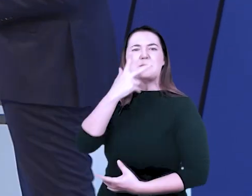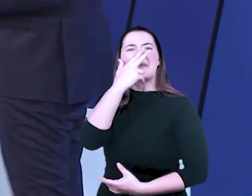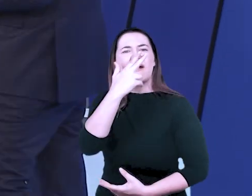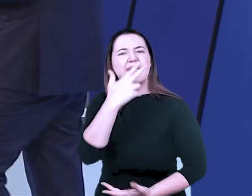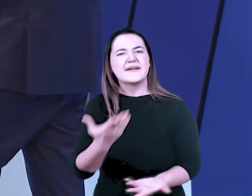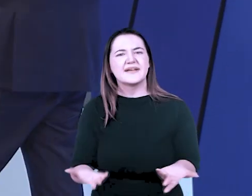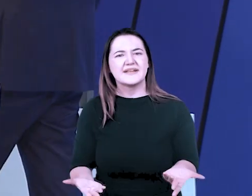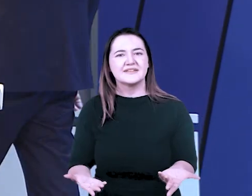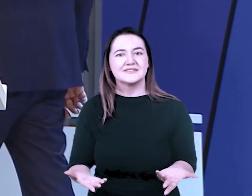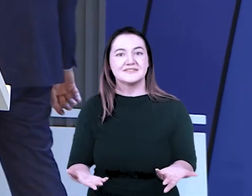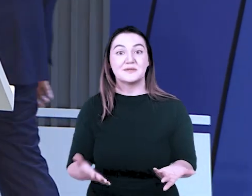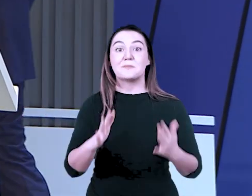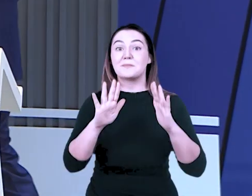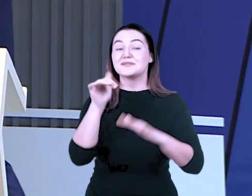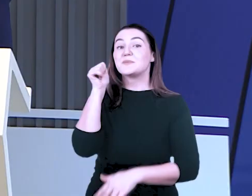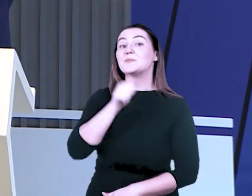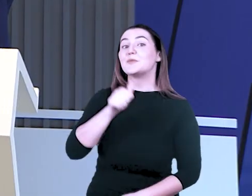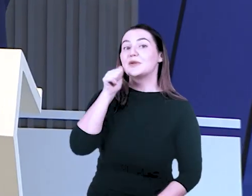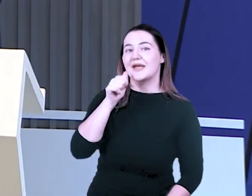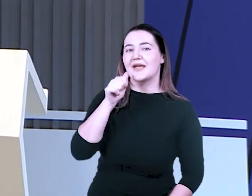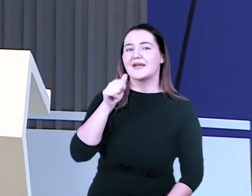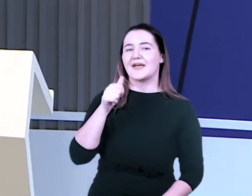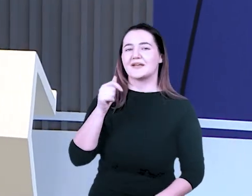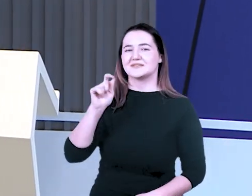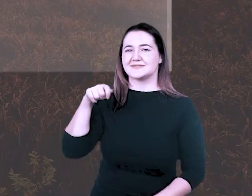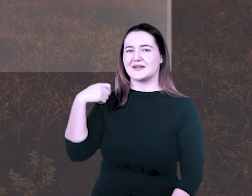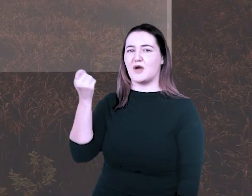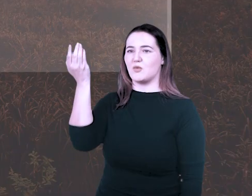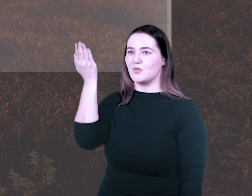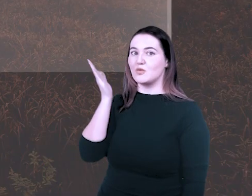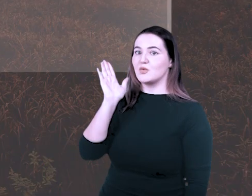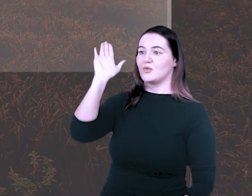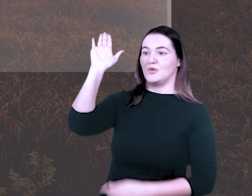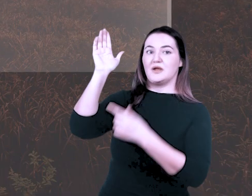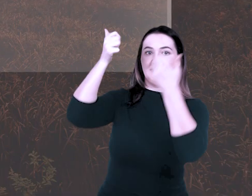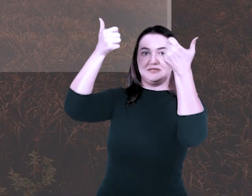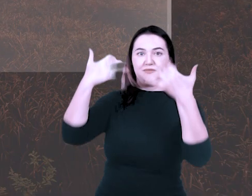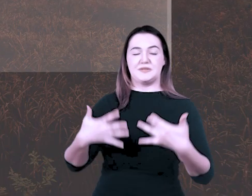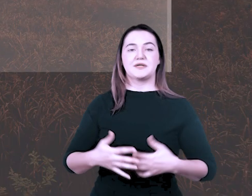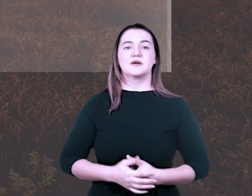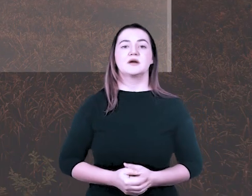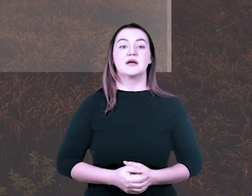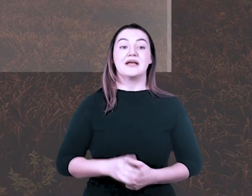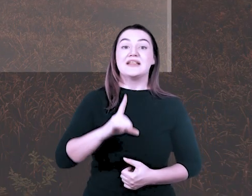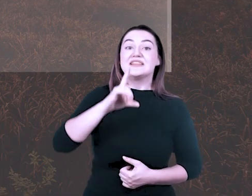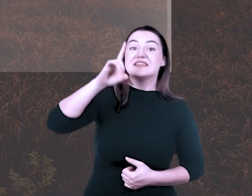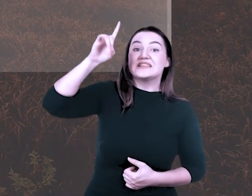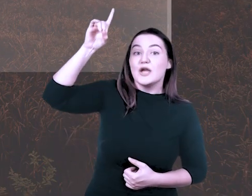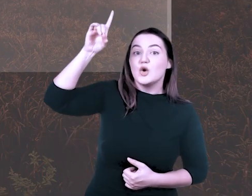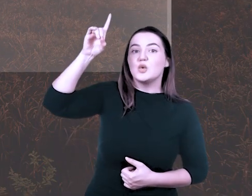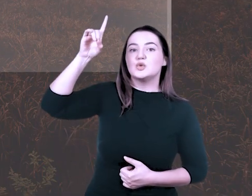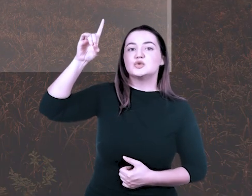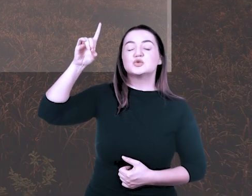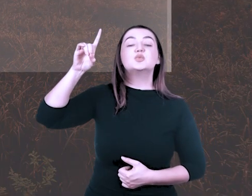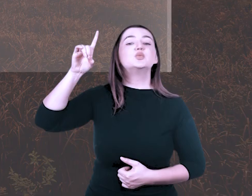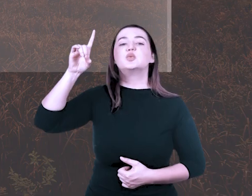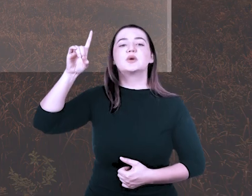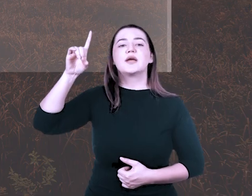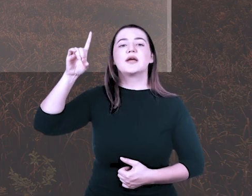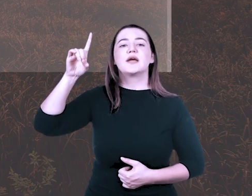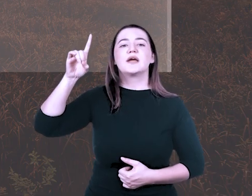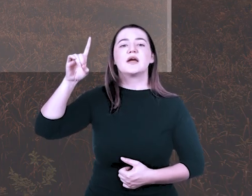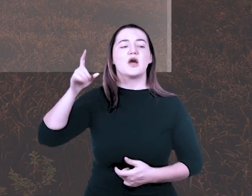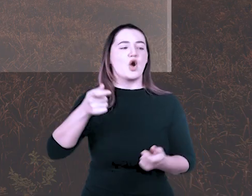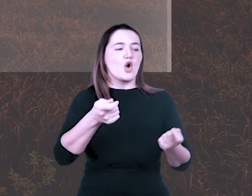foi escrito por Ellen White. Ela diz o seguinte: Deus nunca conduz seus filhos de